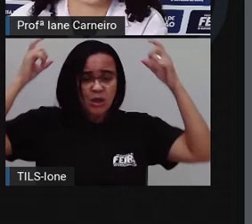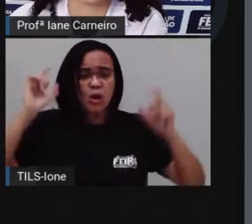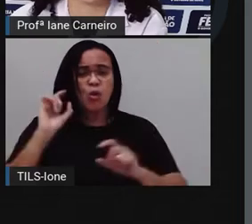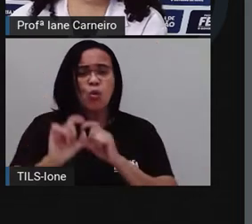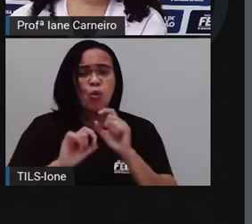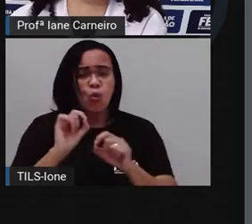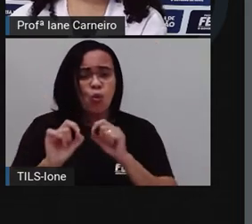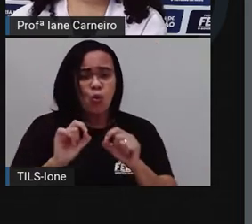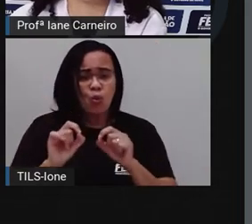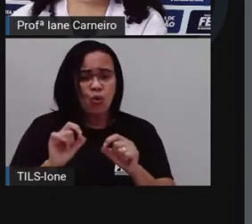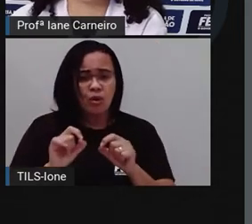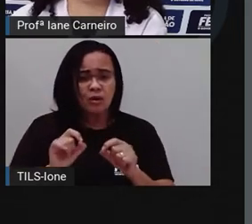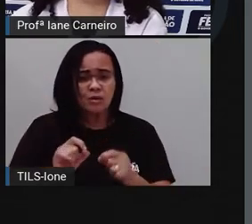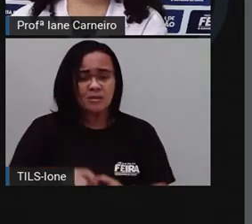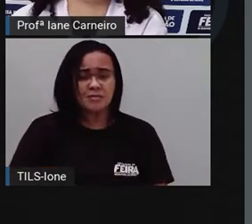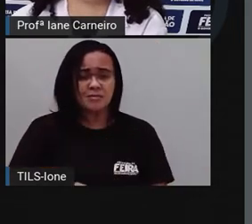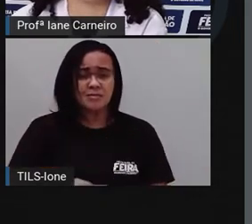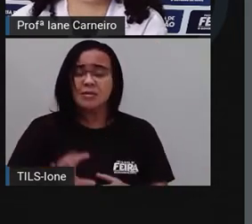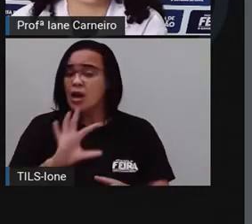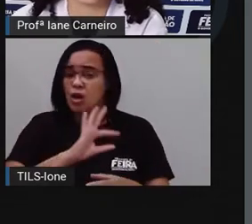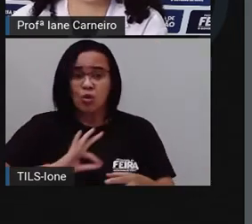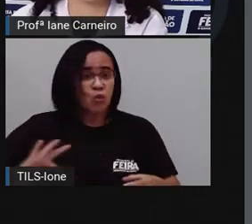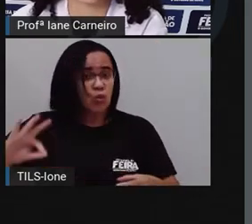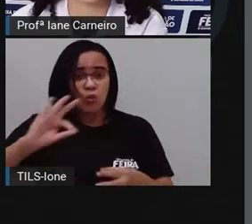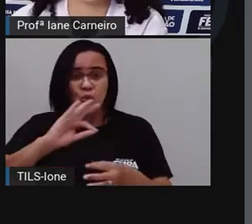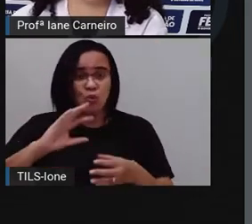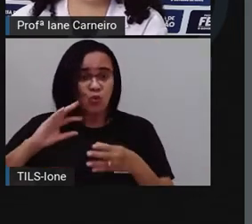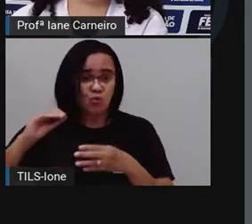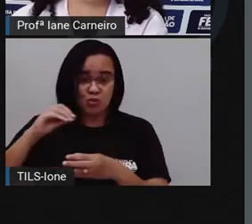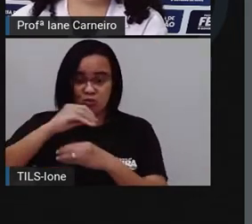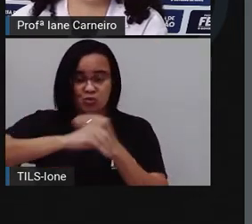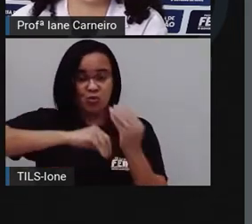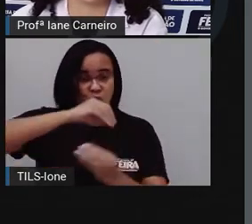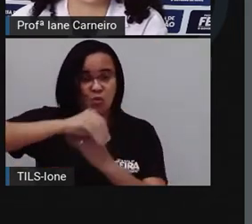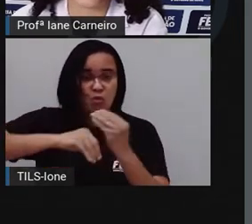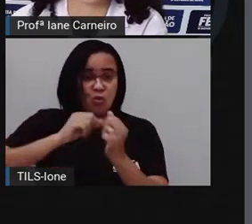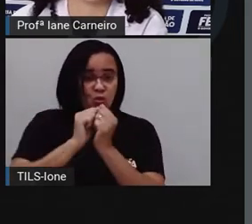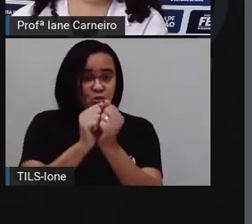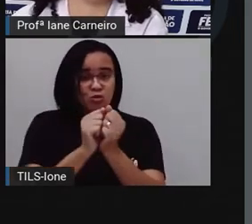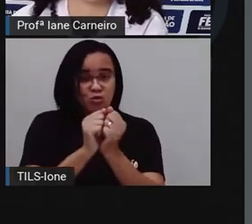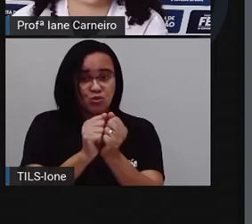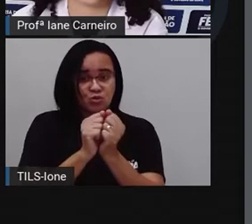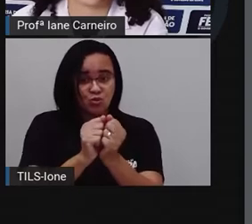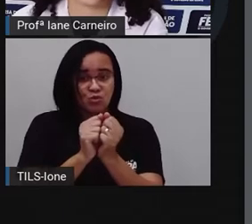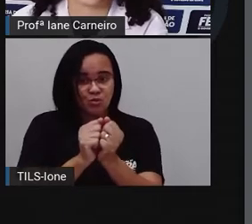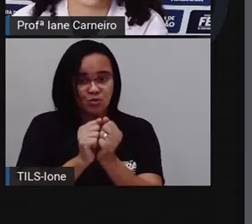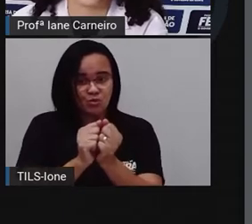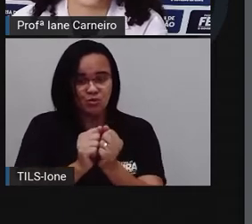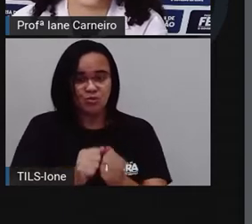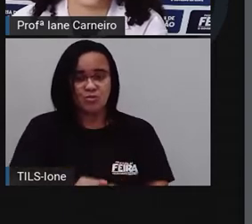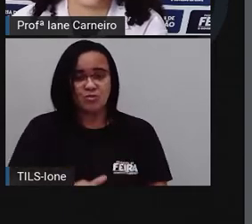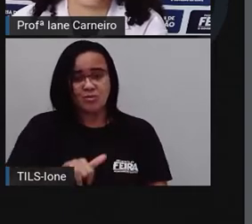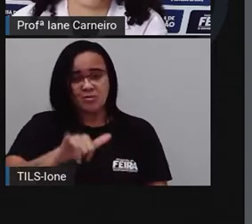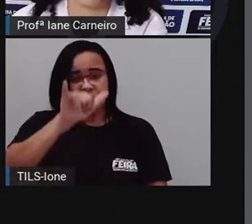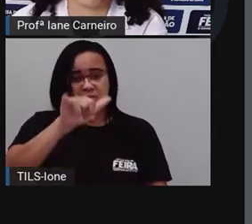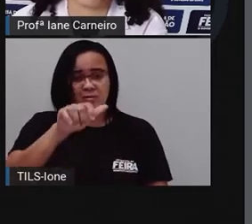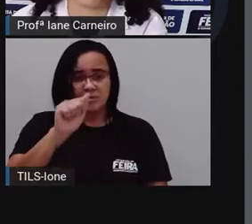Não, é um pouco de tudo junto, estrelando o iaque.